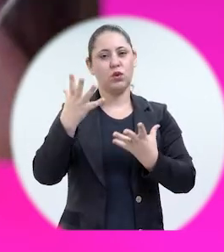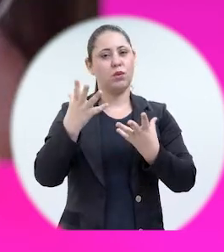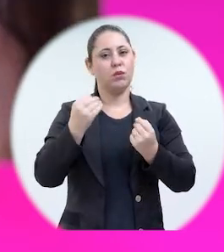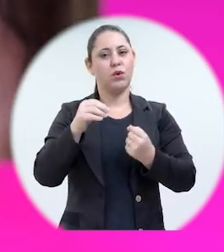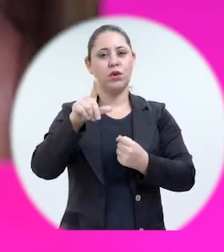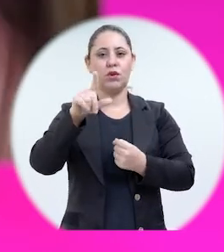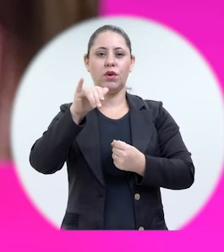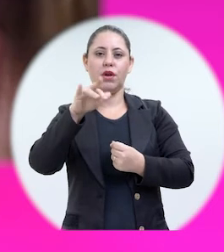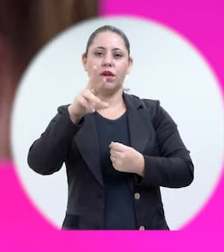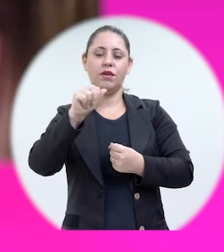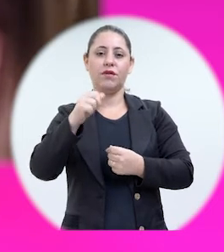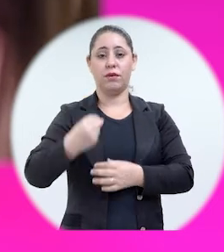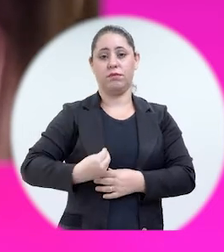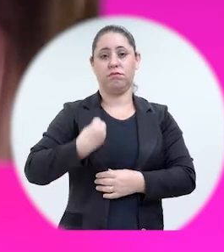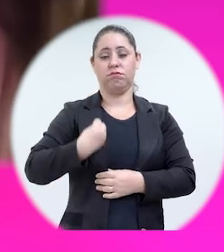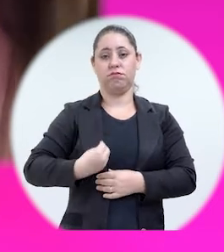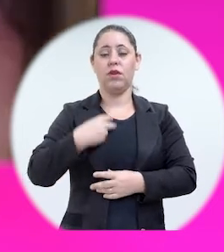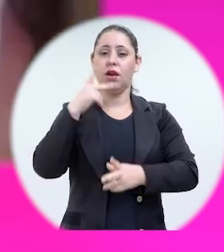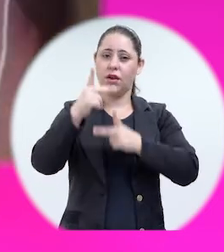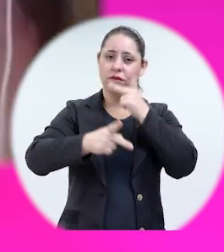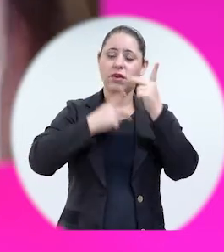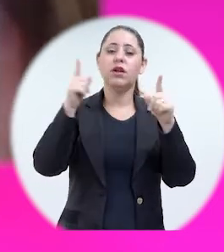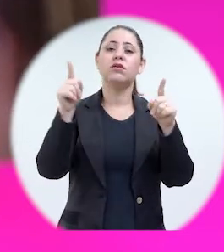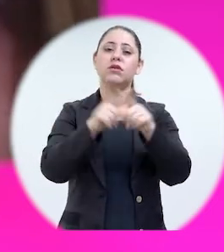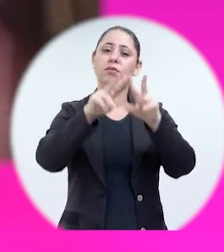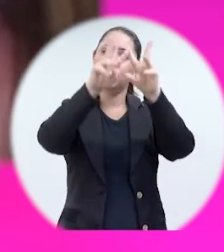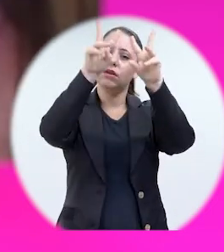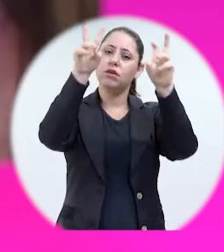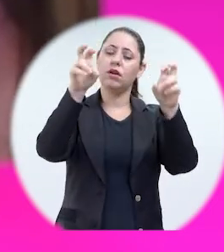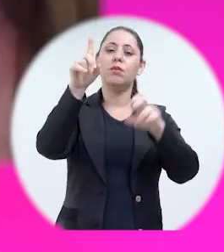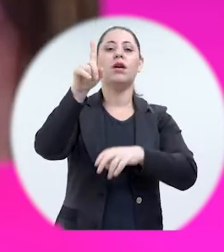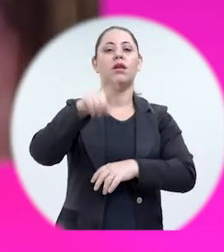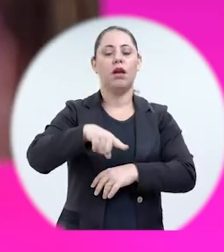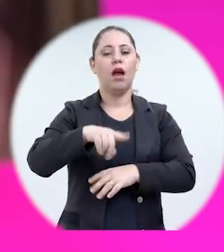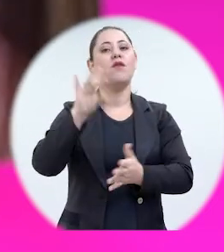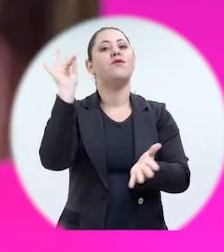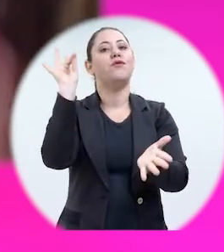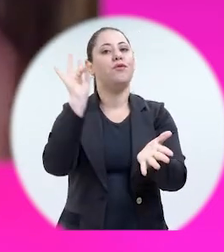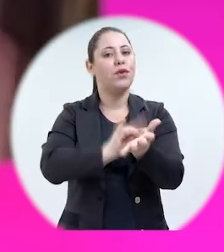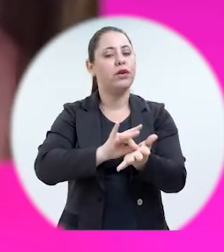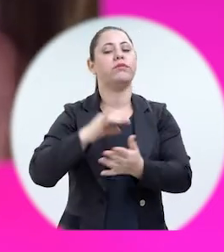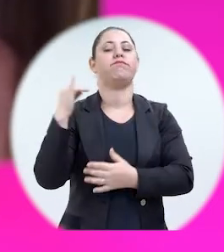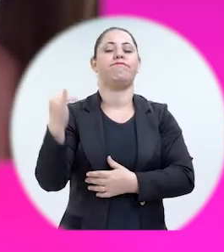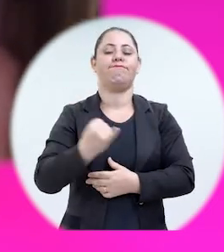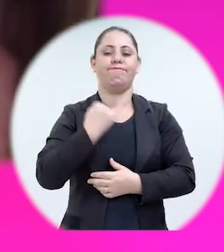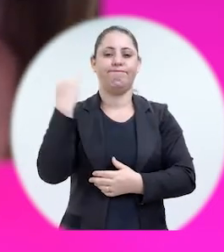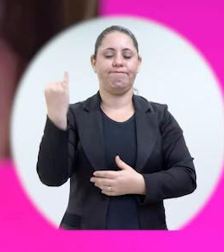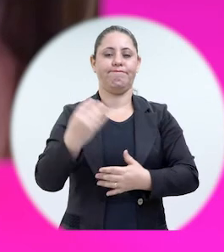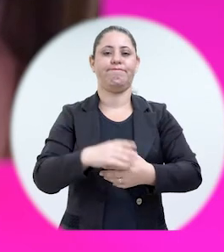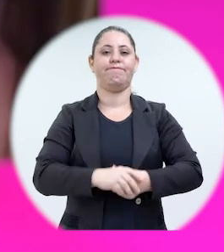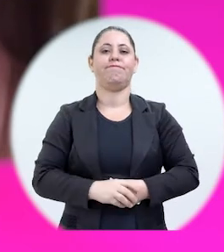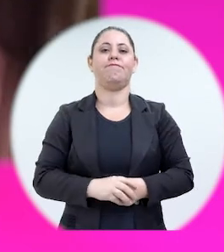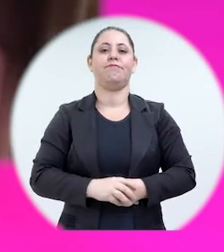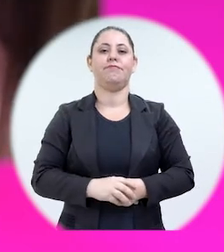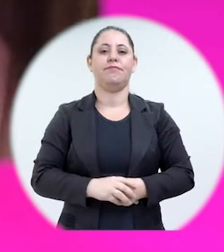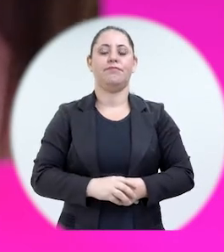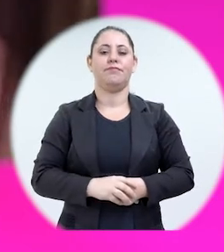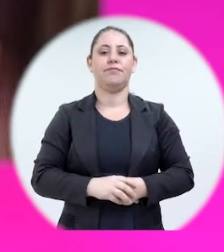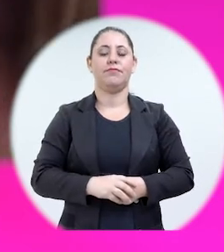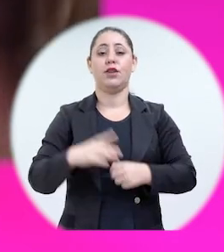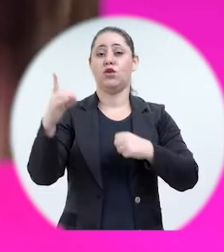agradeço muito a você, Lívia, a participação e poder estar falando também sobre esse tema que realmente é muito